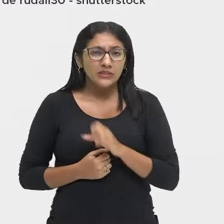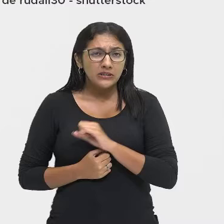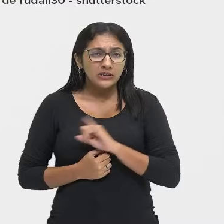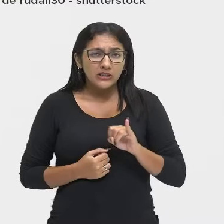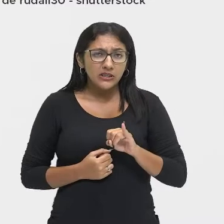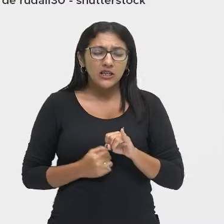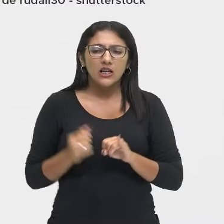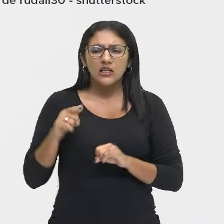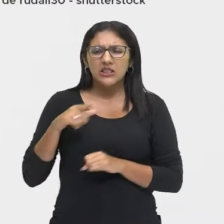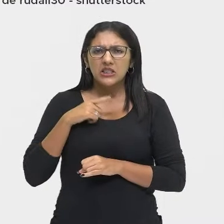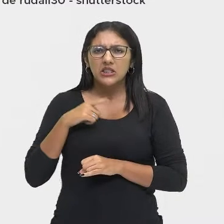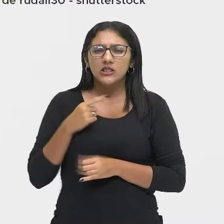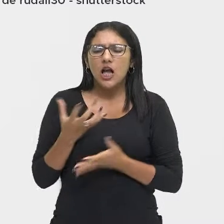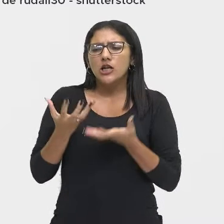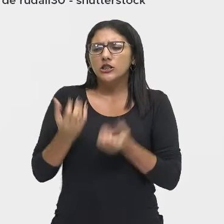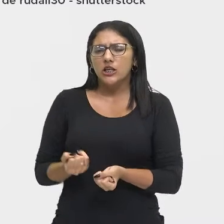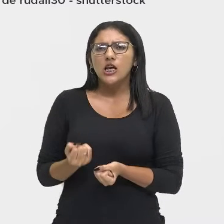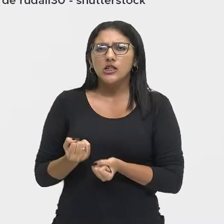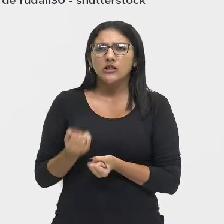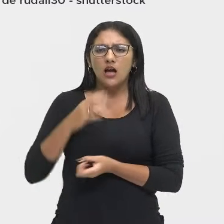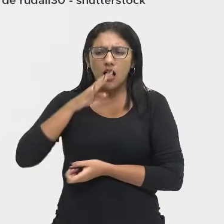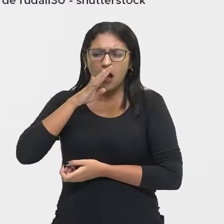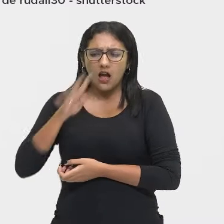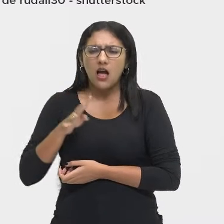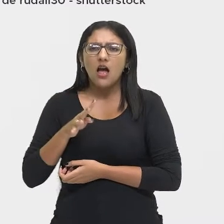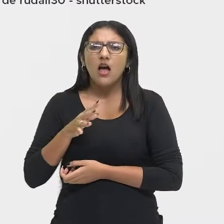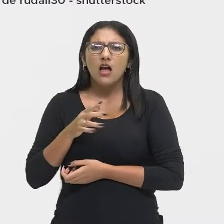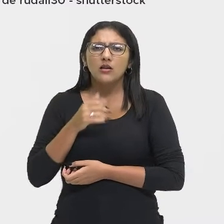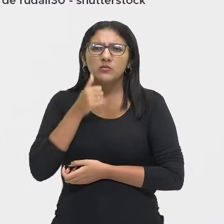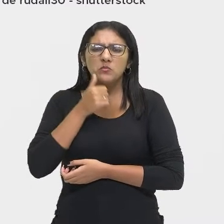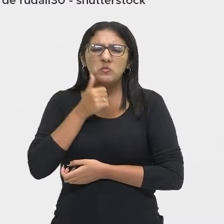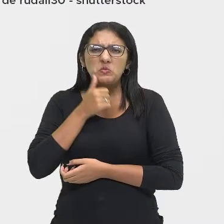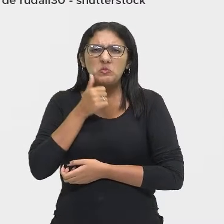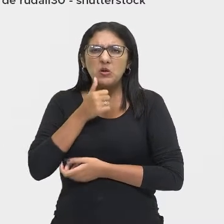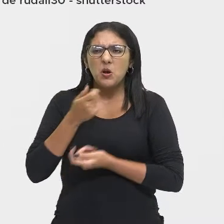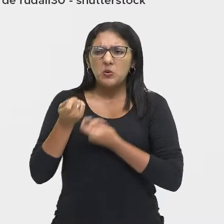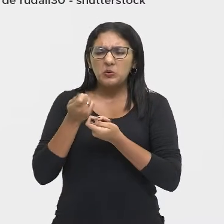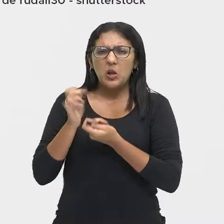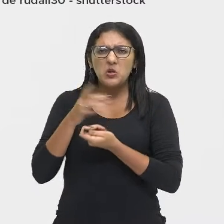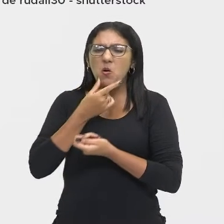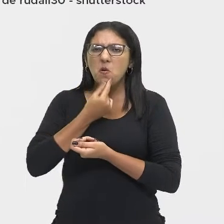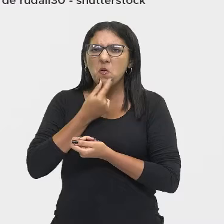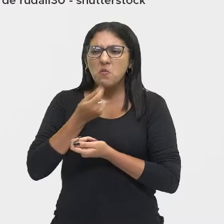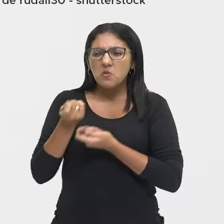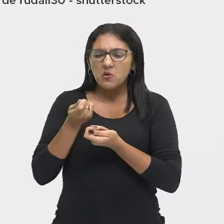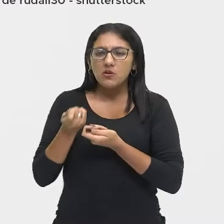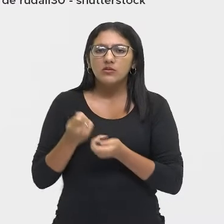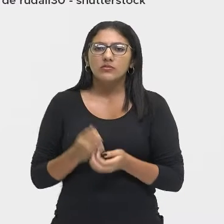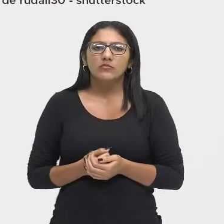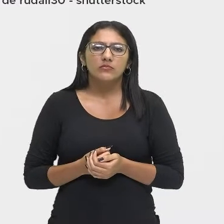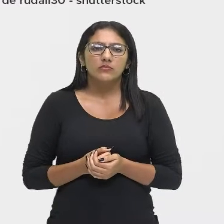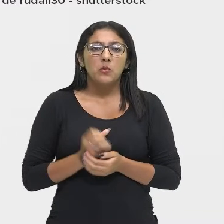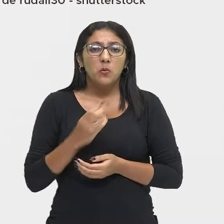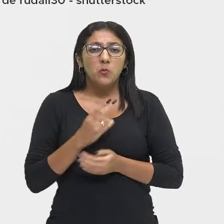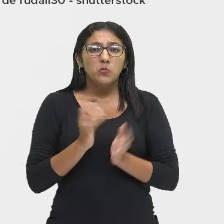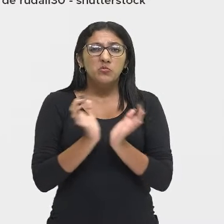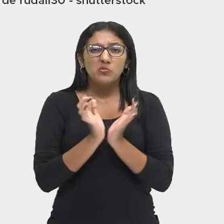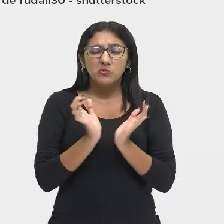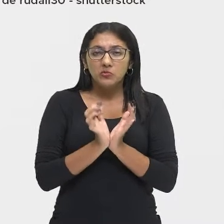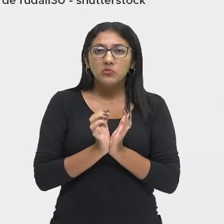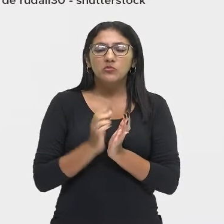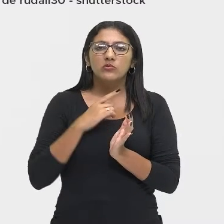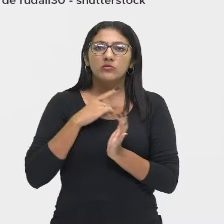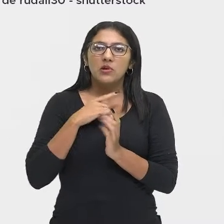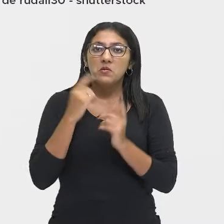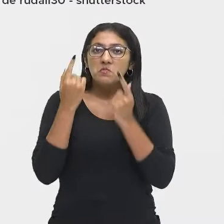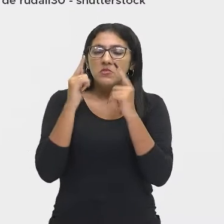defende o machismo, o controle de uma mulher por um homem, Grupos organizados passam a se